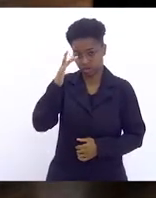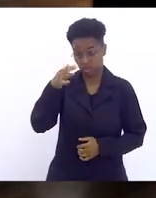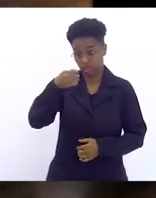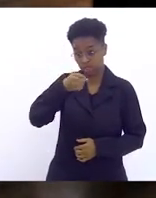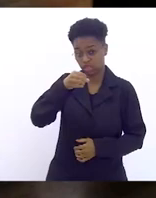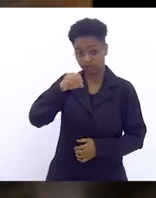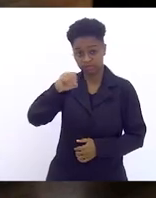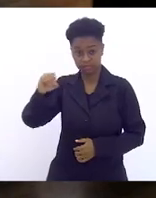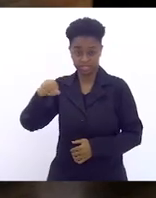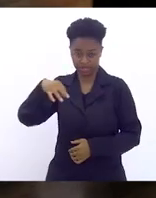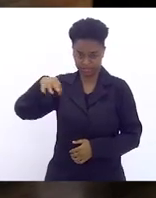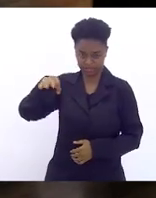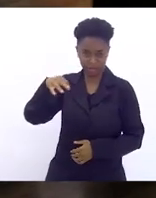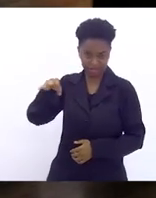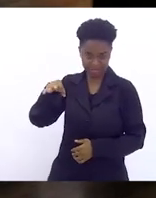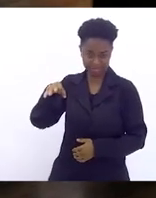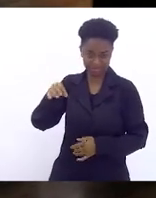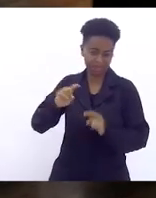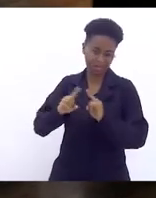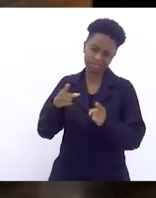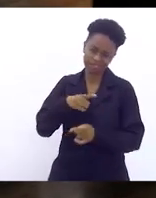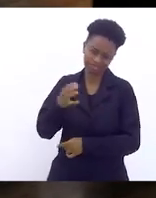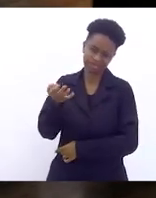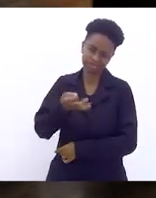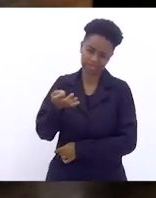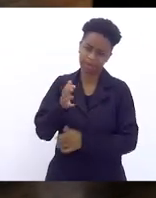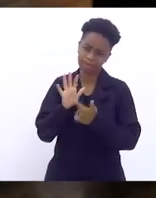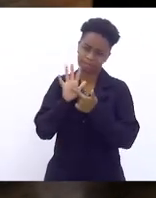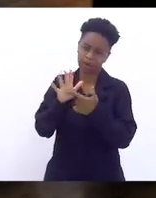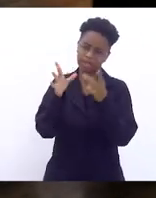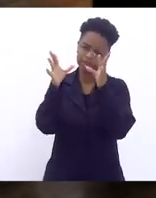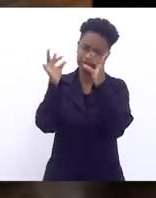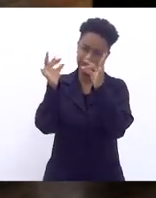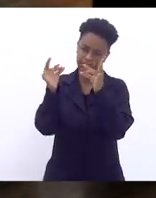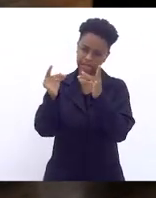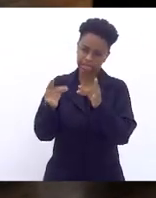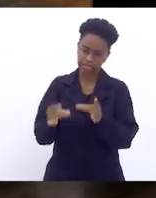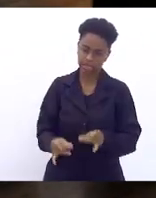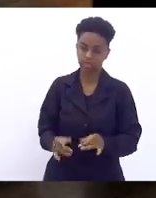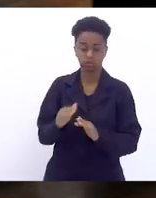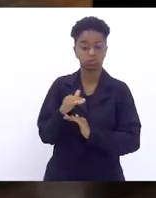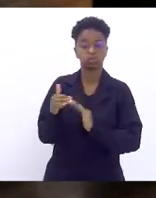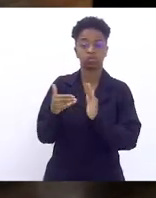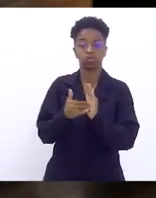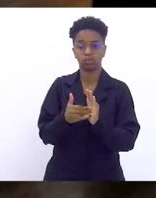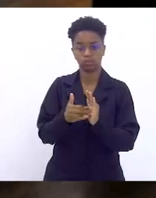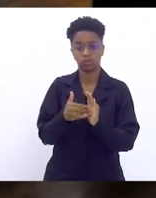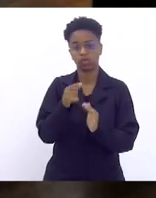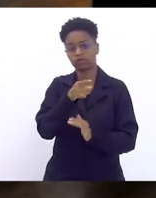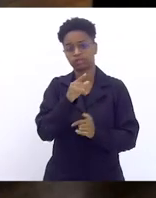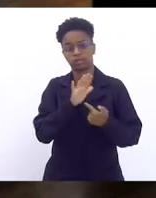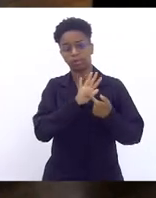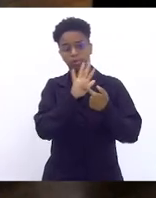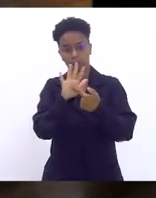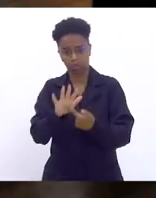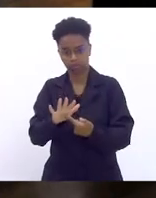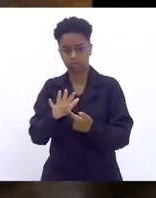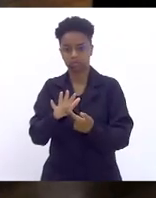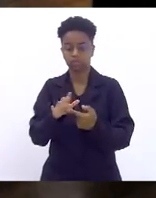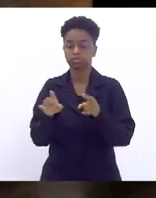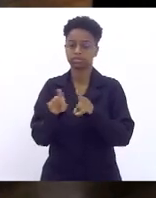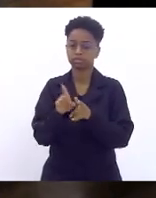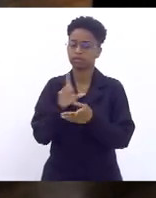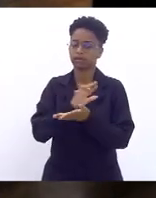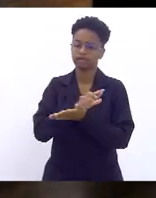páginas não é que tenho certeza que traz detalhamento de tudo aquilo que o senhor nos apresentou e